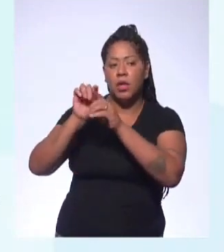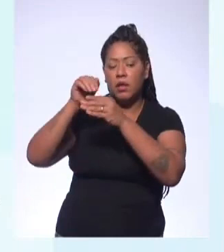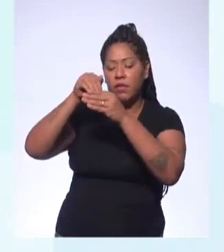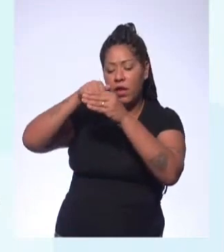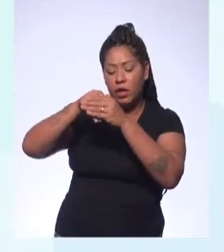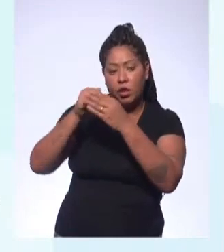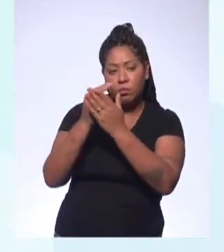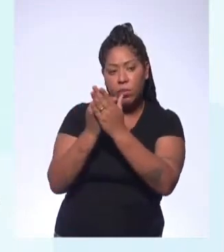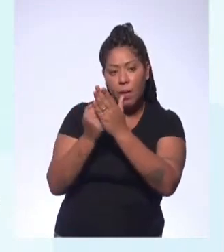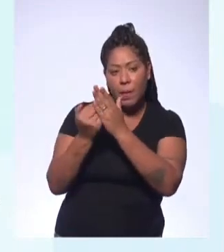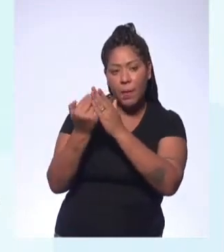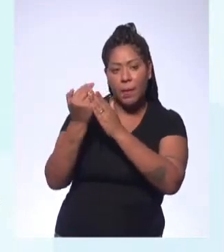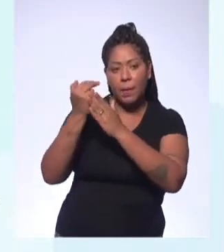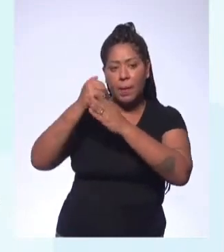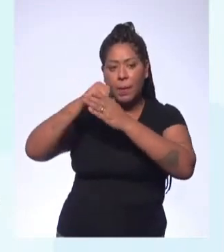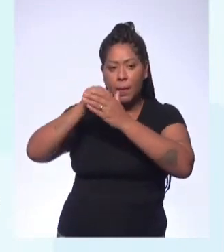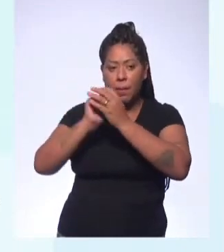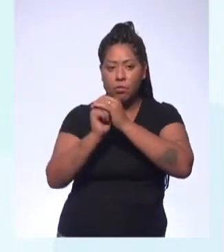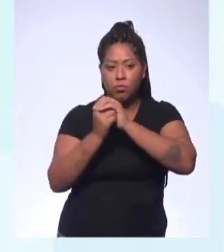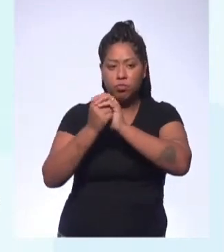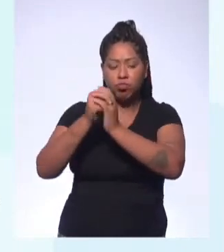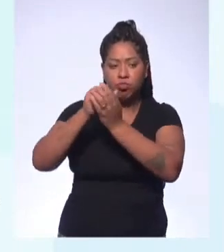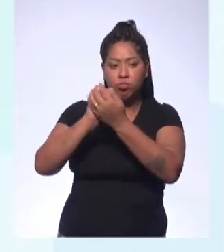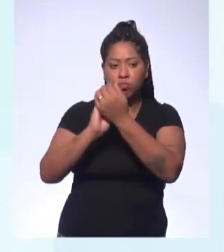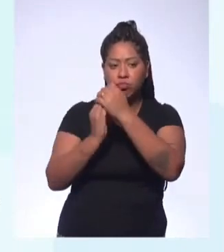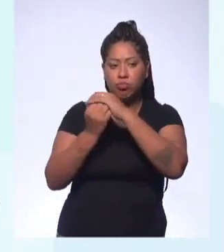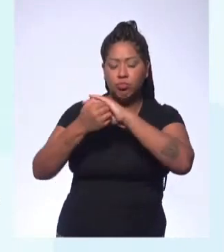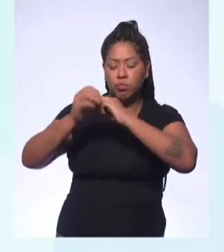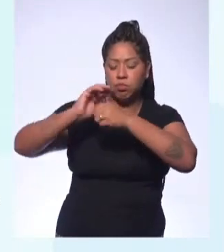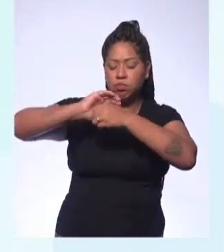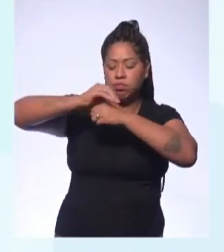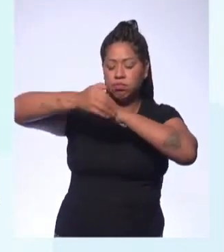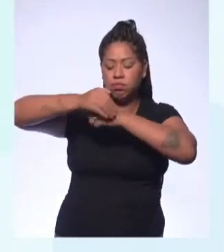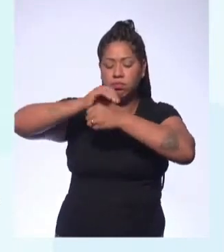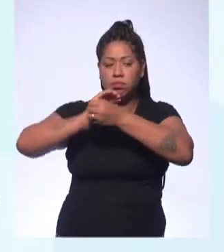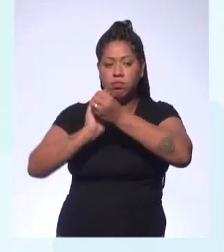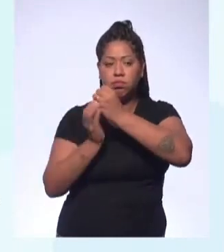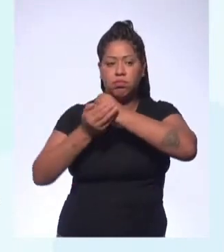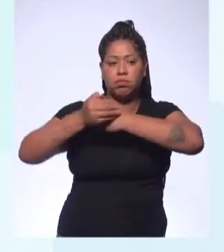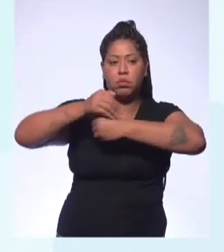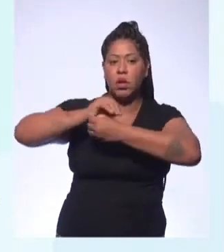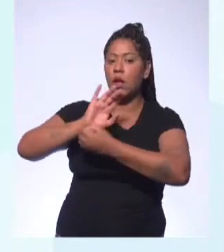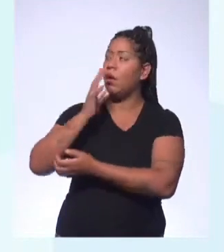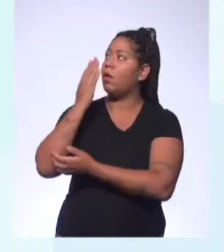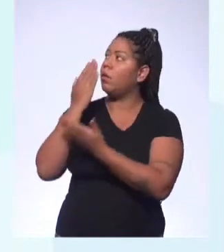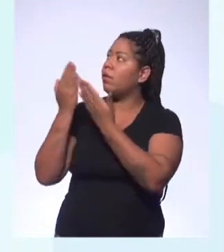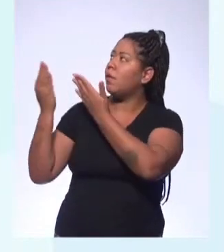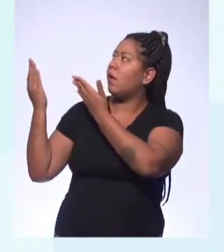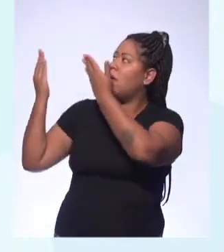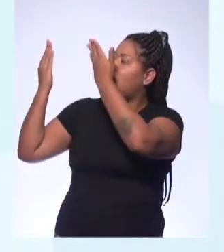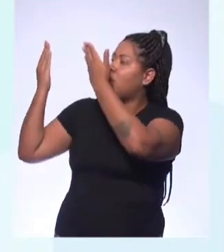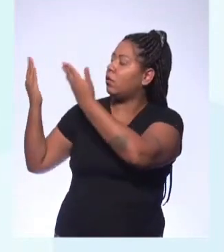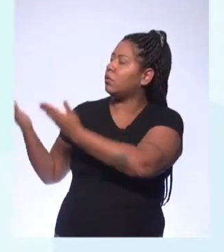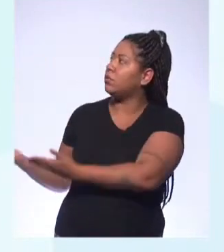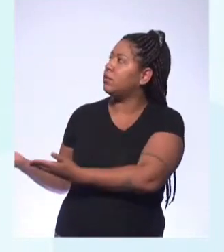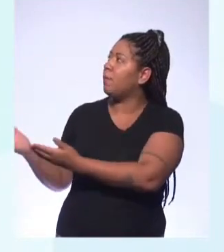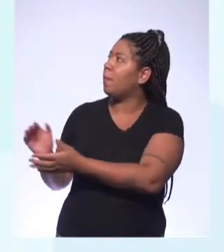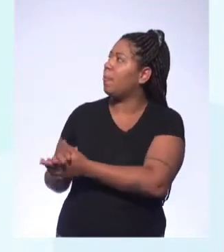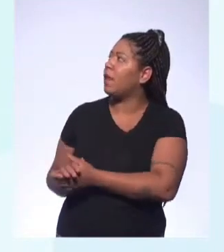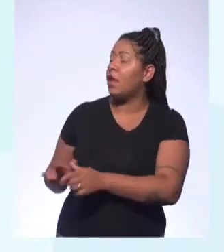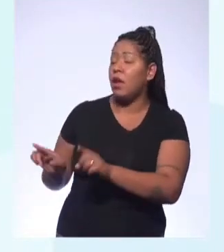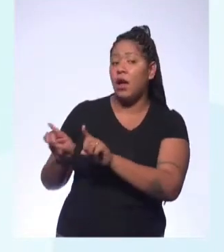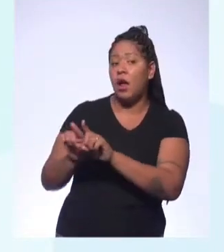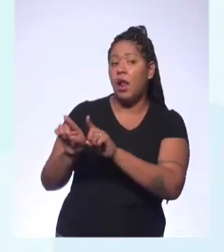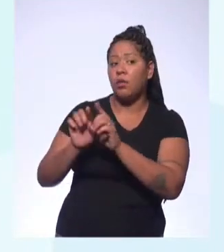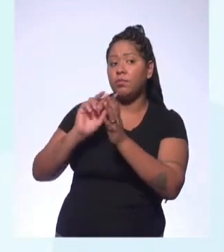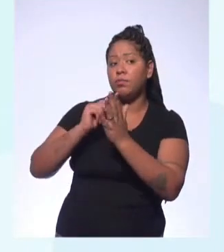bactéria já pode se locomover, tá? Ela vai formar colônias, etc. Tá bom? E por último a gente vai ter aí os tipos de